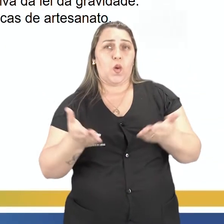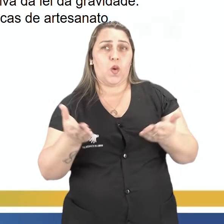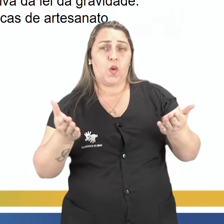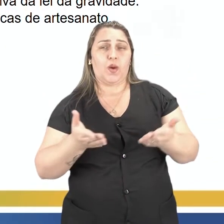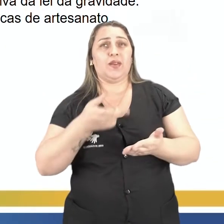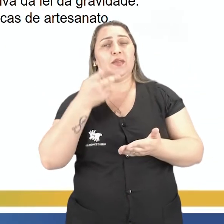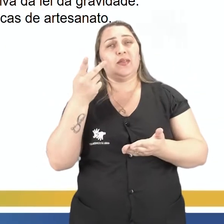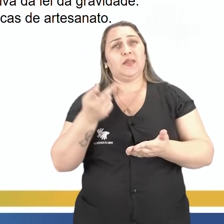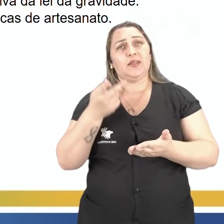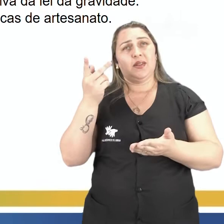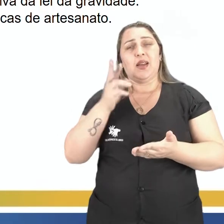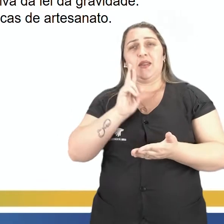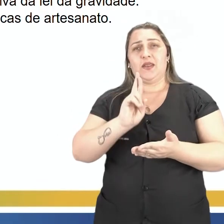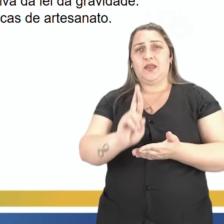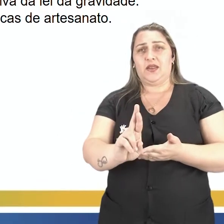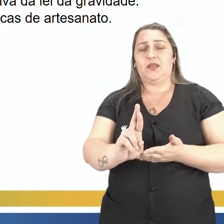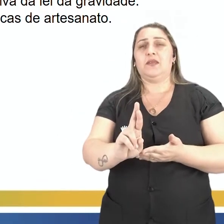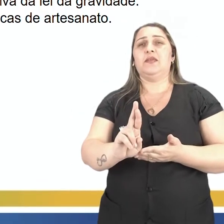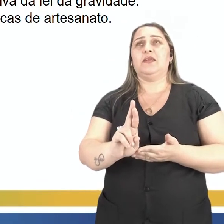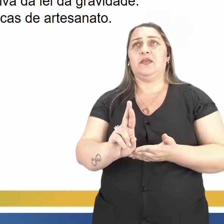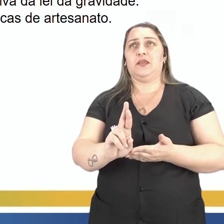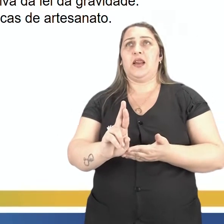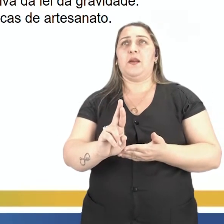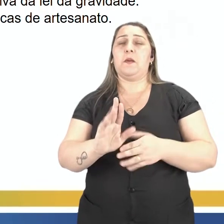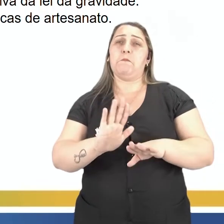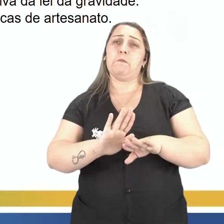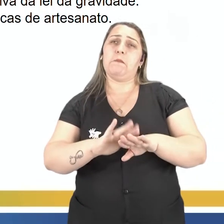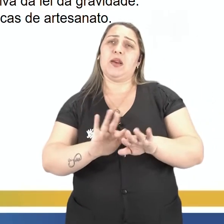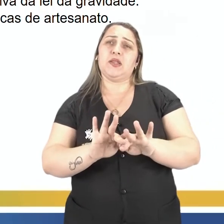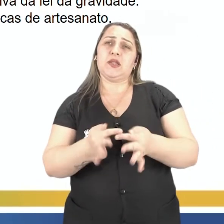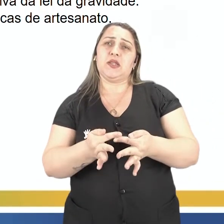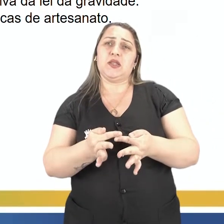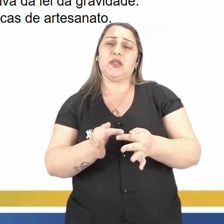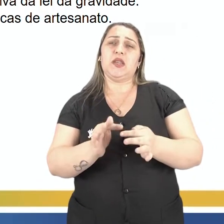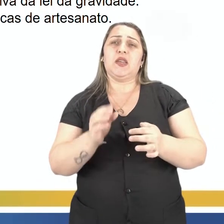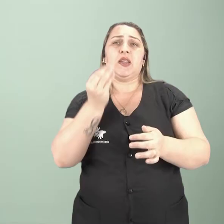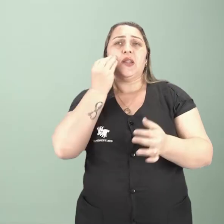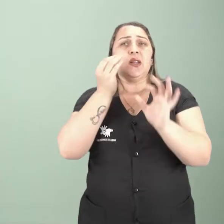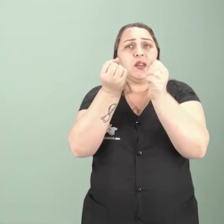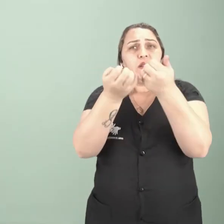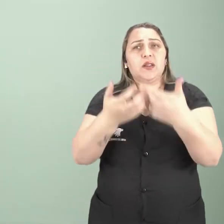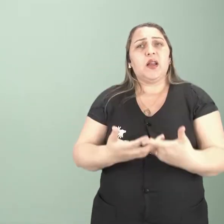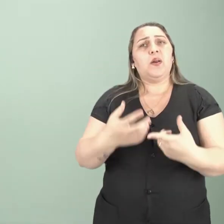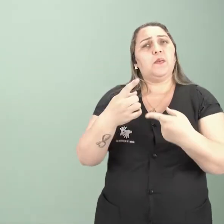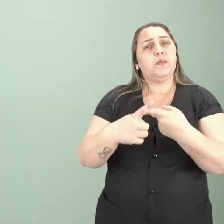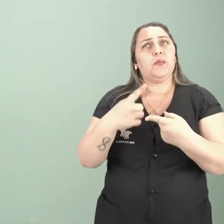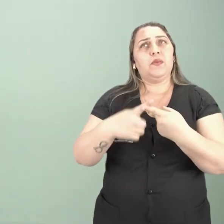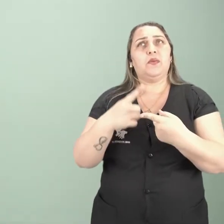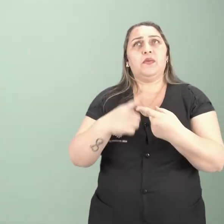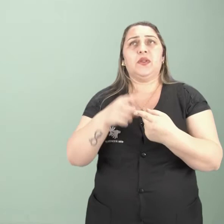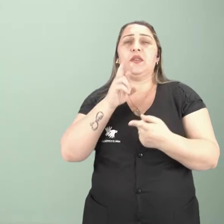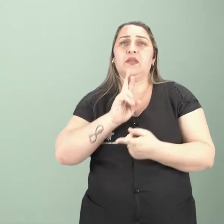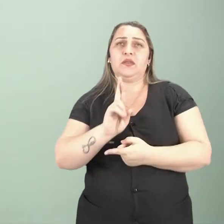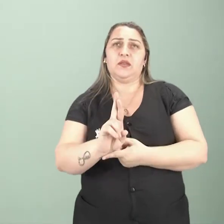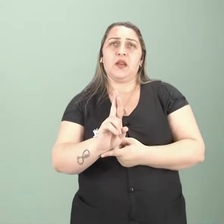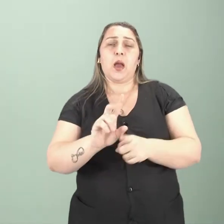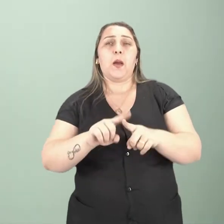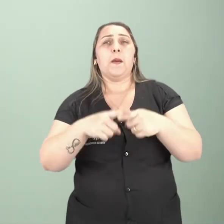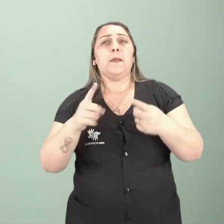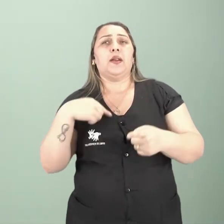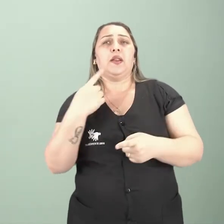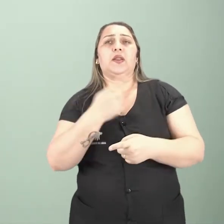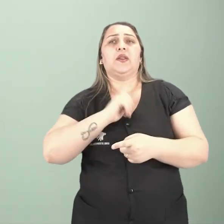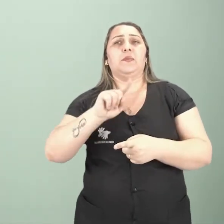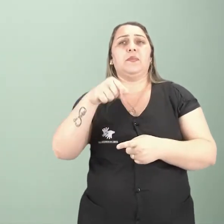vamos fazer assim, dar a resposta de uma forma mais simples, tentando explicar, né, o porquê daquela resposta, mas na